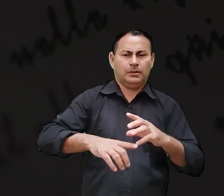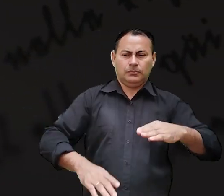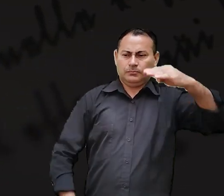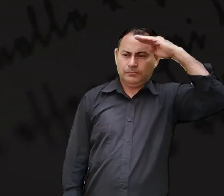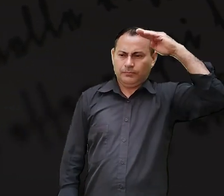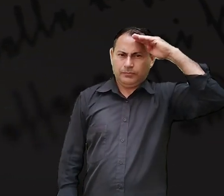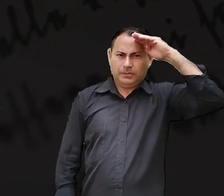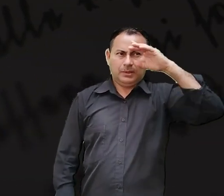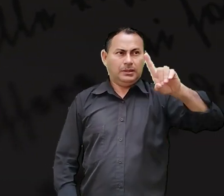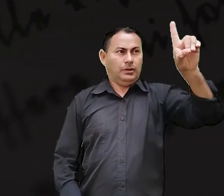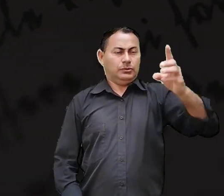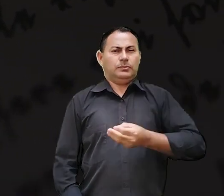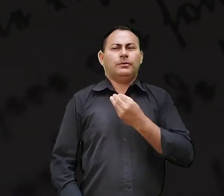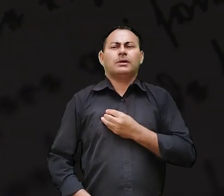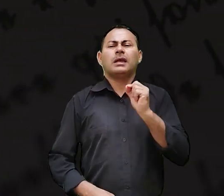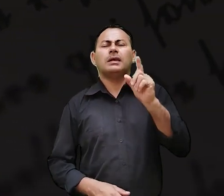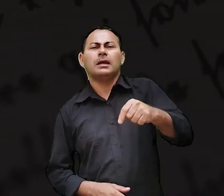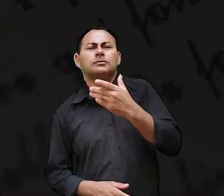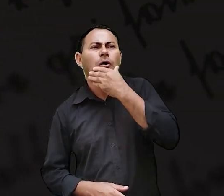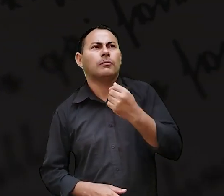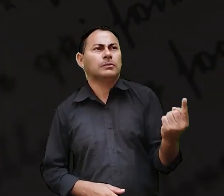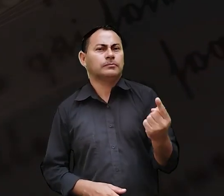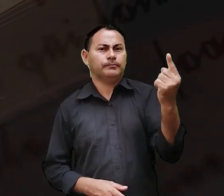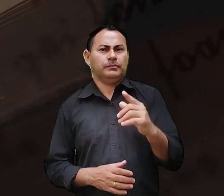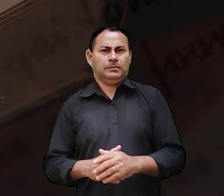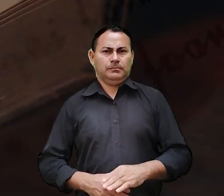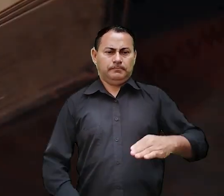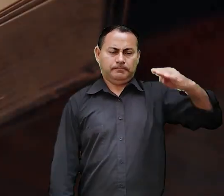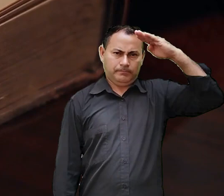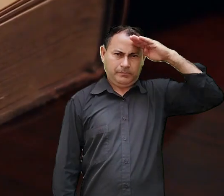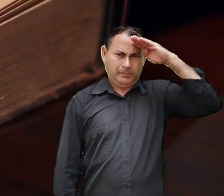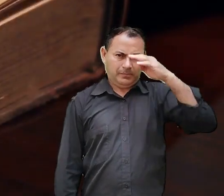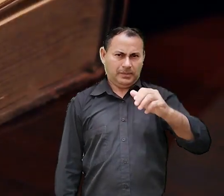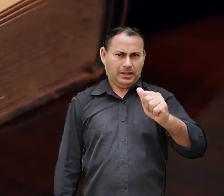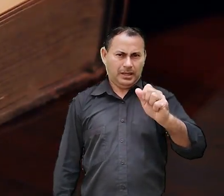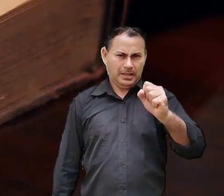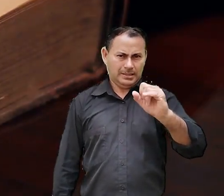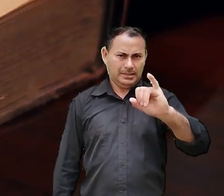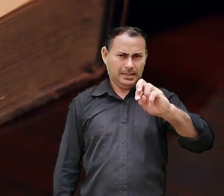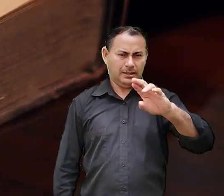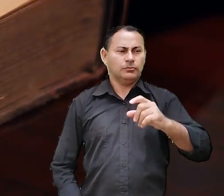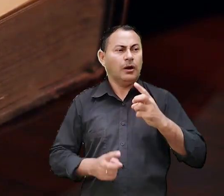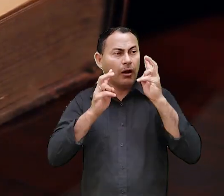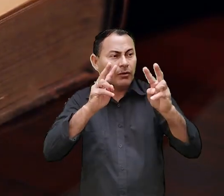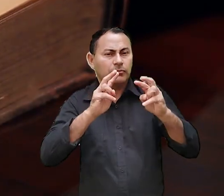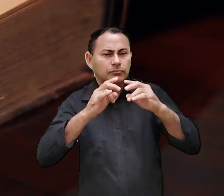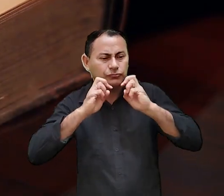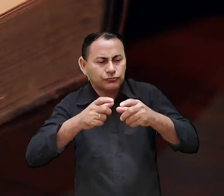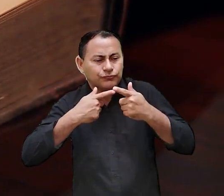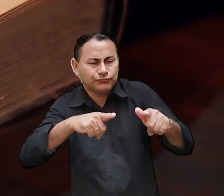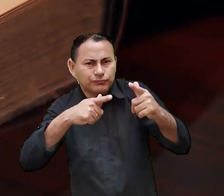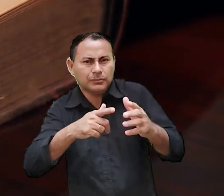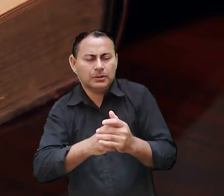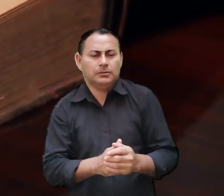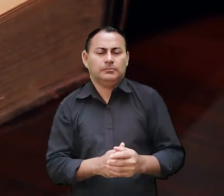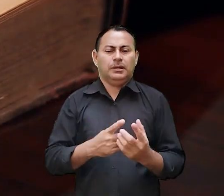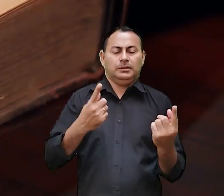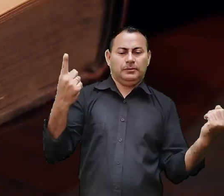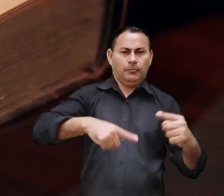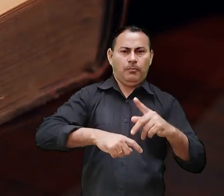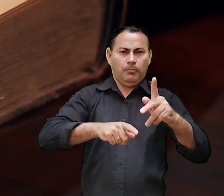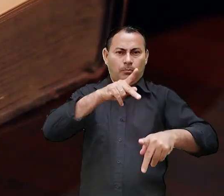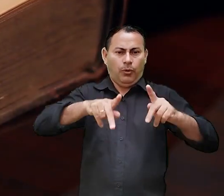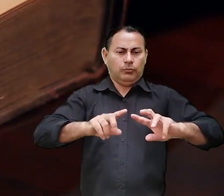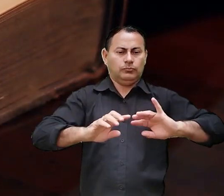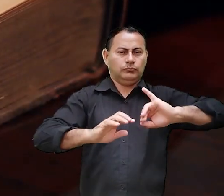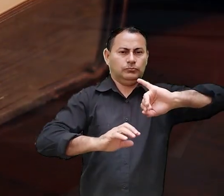desafiar os exércitos do Deus vivo quando esse General assírio gritou seus insultos ele desafiou o povo de